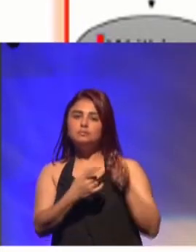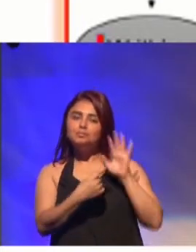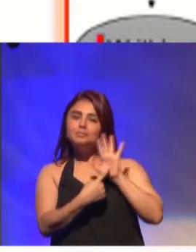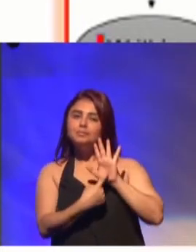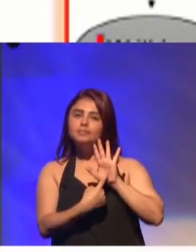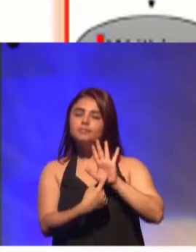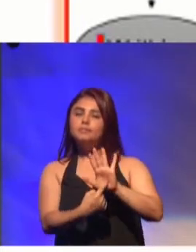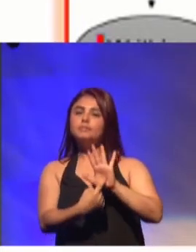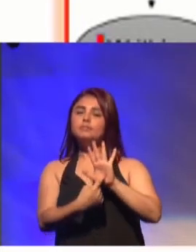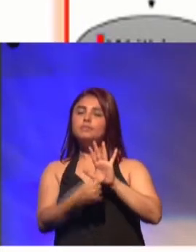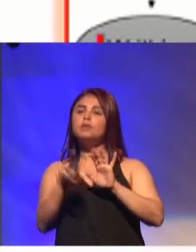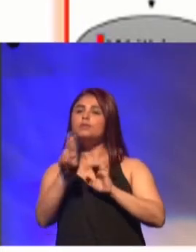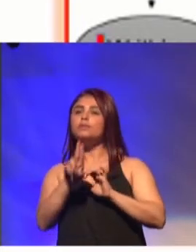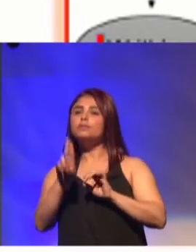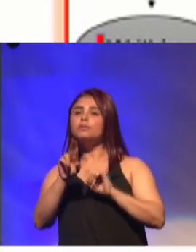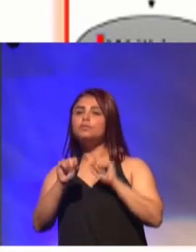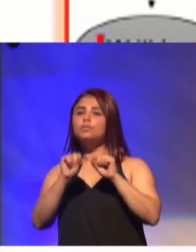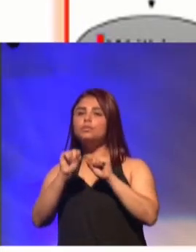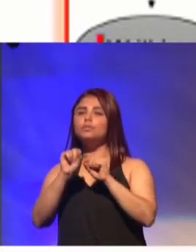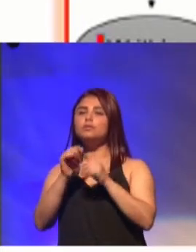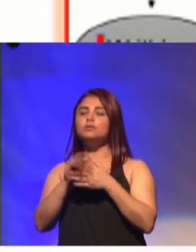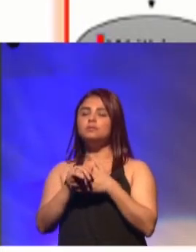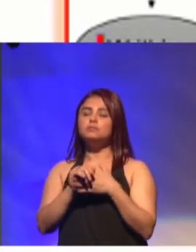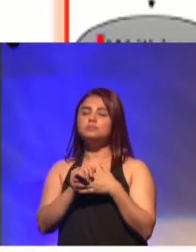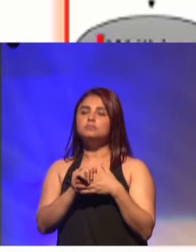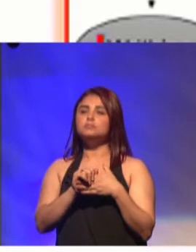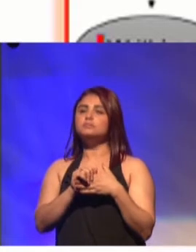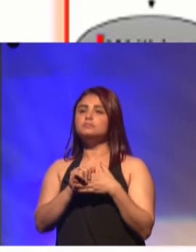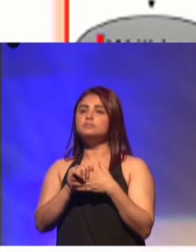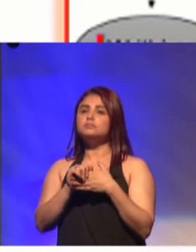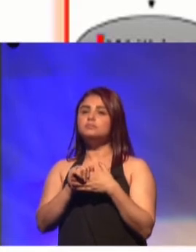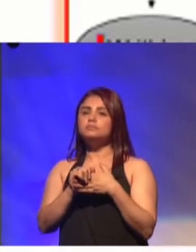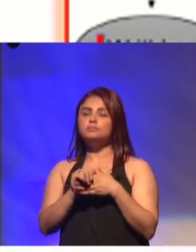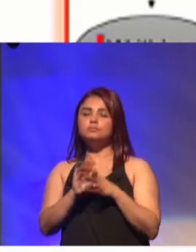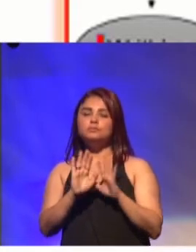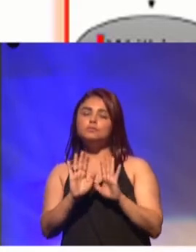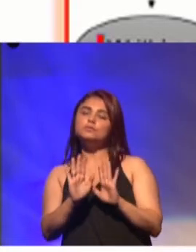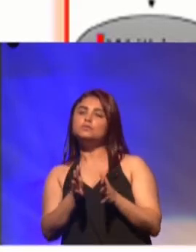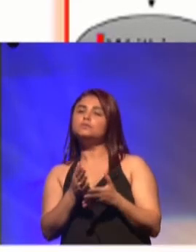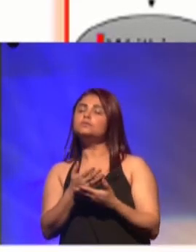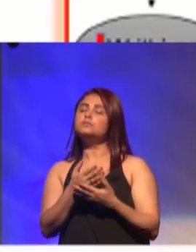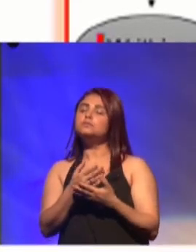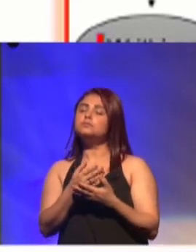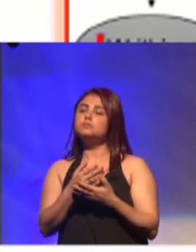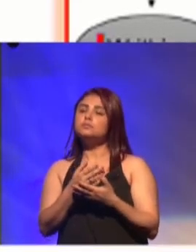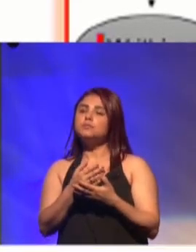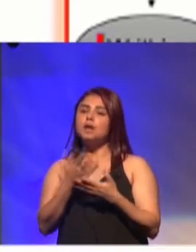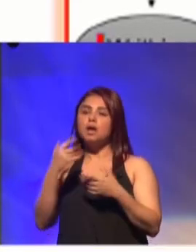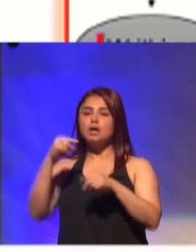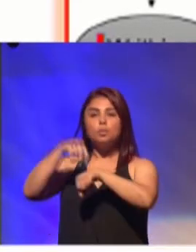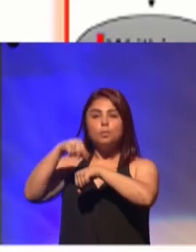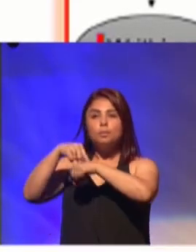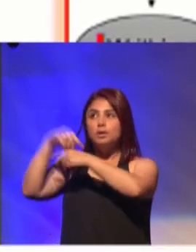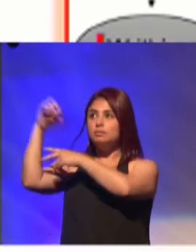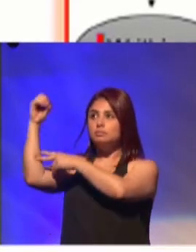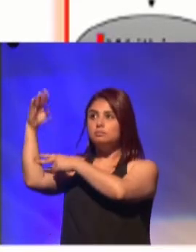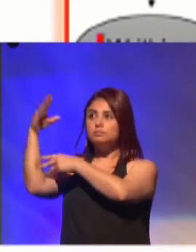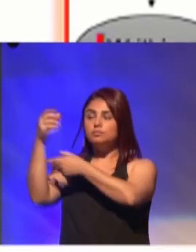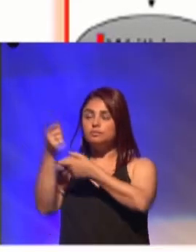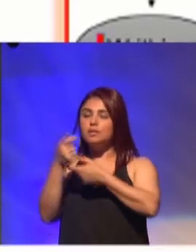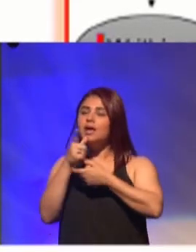mostrando então, uso aqui a lanterna que foi comentado ali, quando a gente irradia com essa